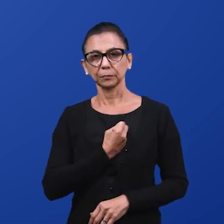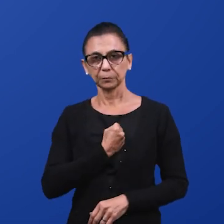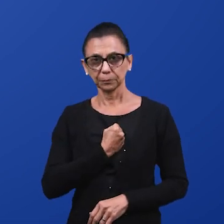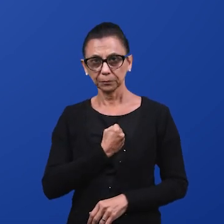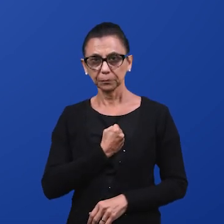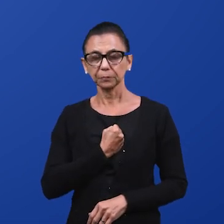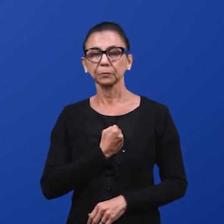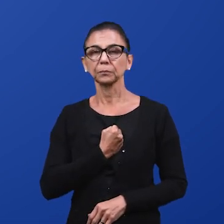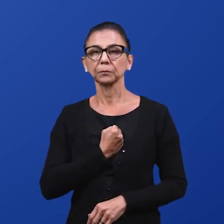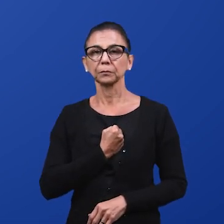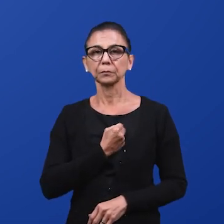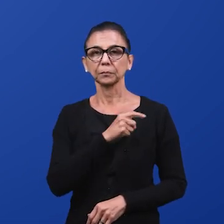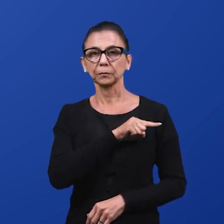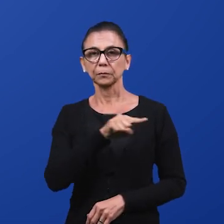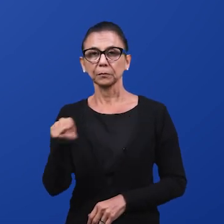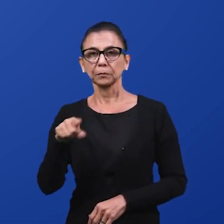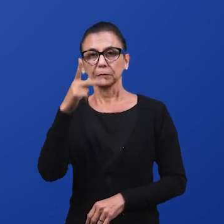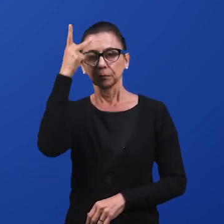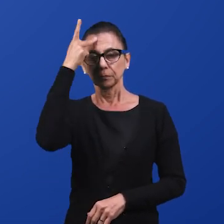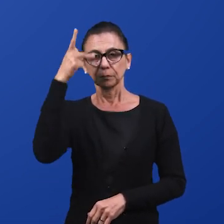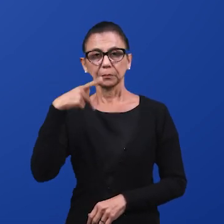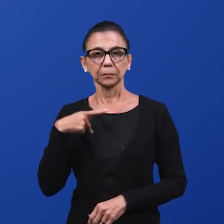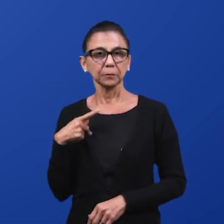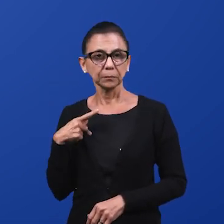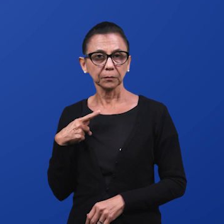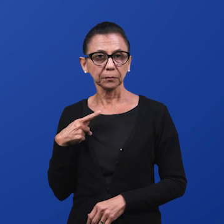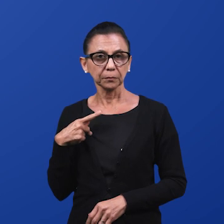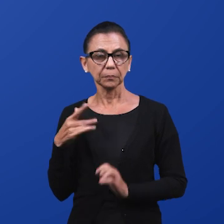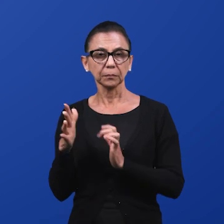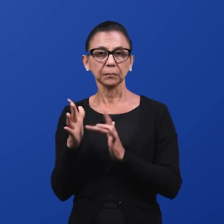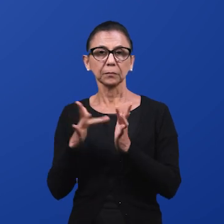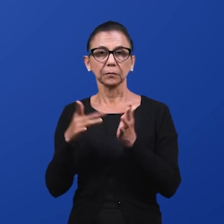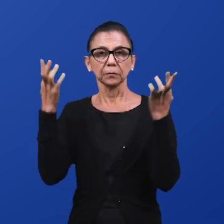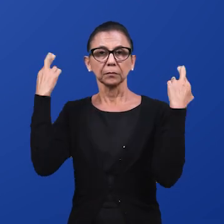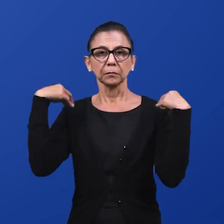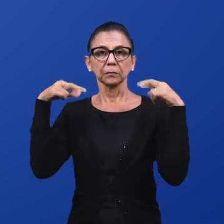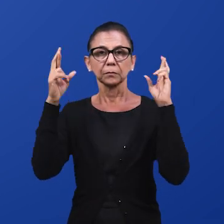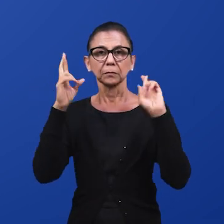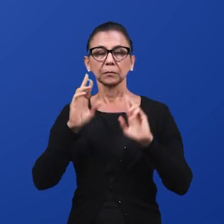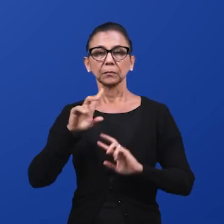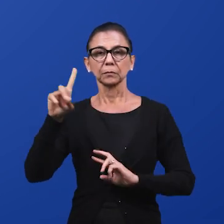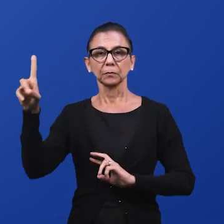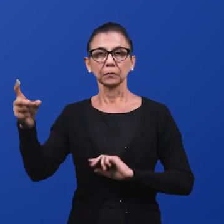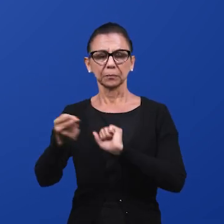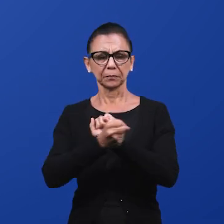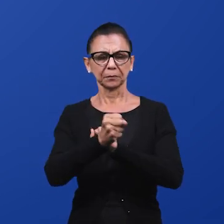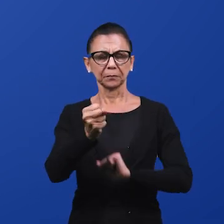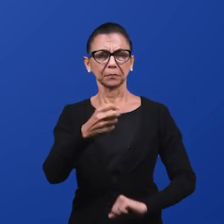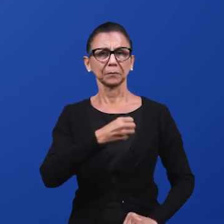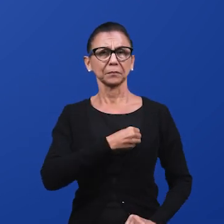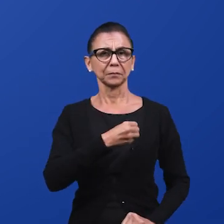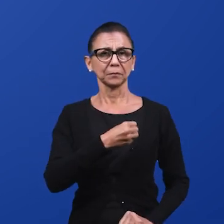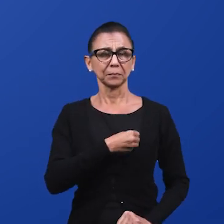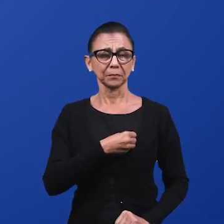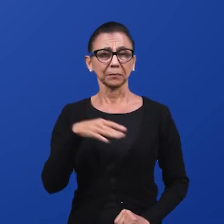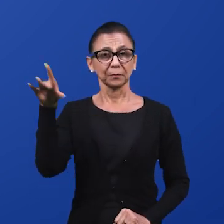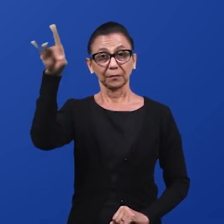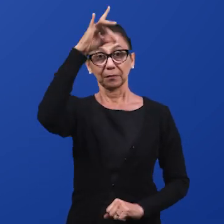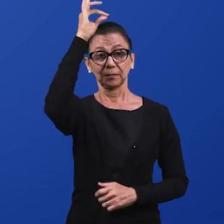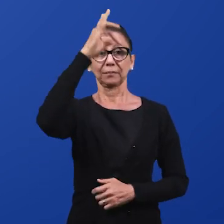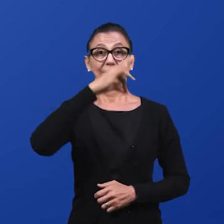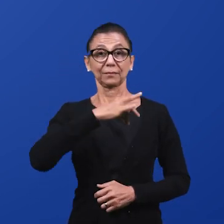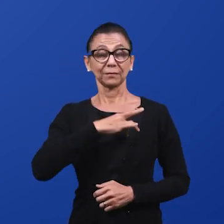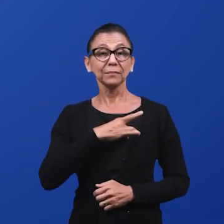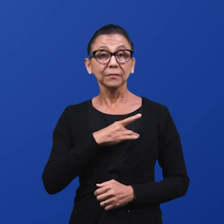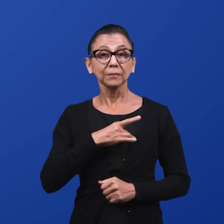homem. Jesus, ele se revela, ele é o Cordeiro de Deus que liberta o homem dos seus pecados, que batiza o homem com o